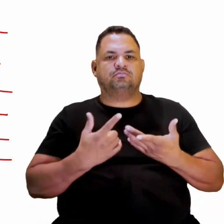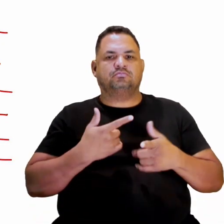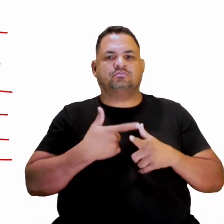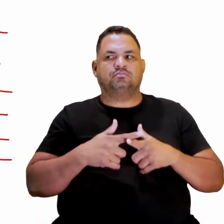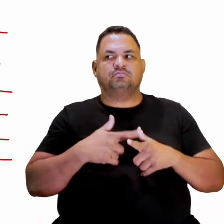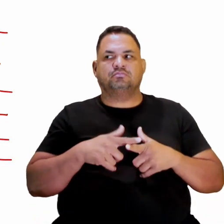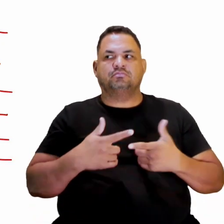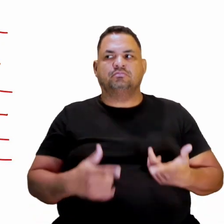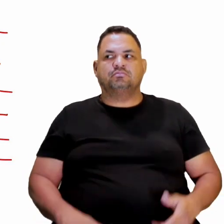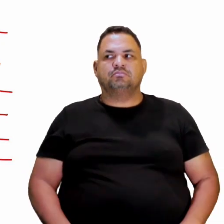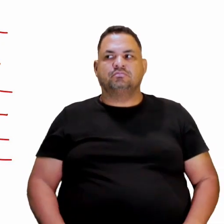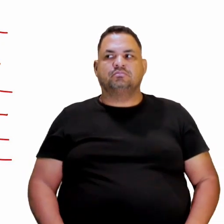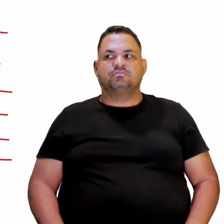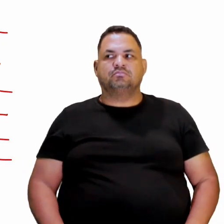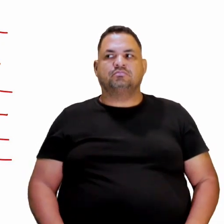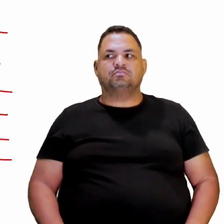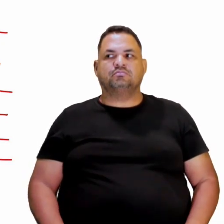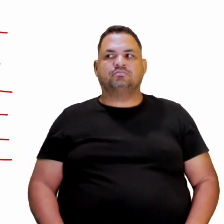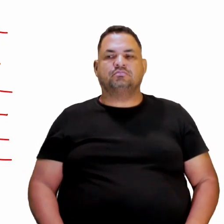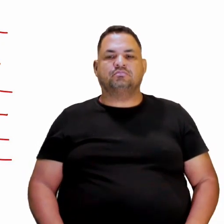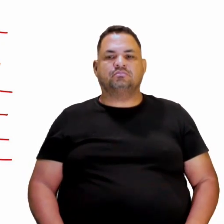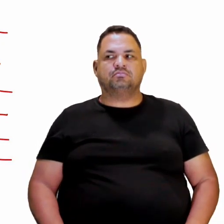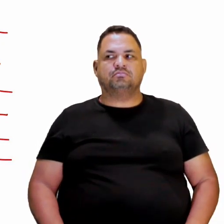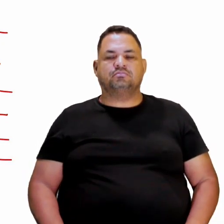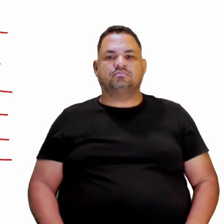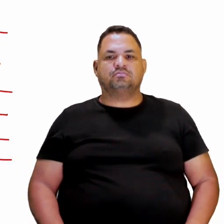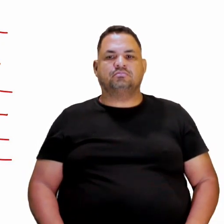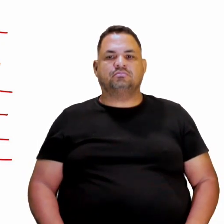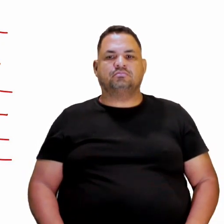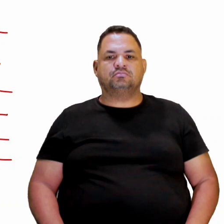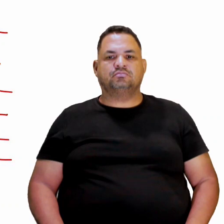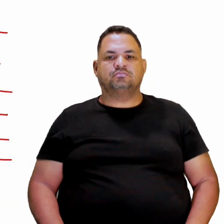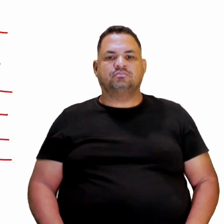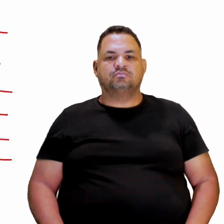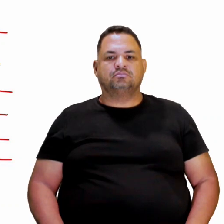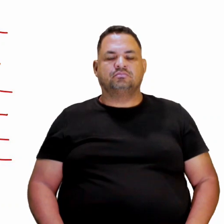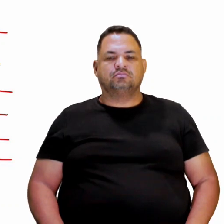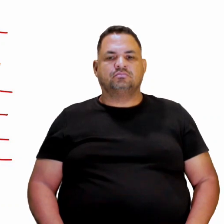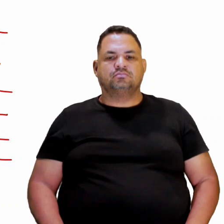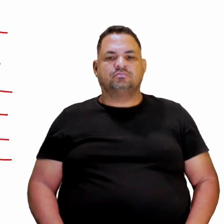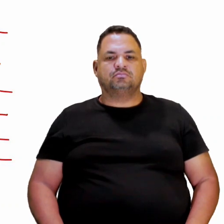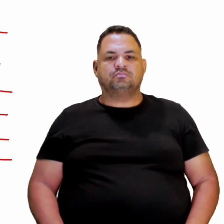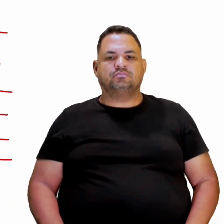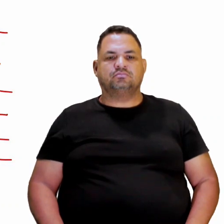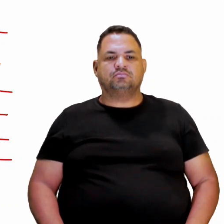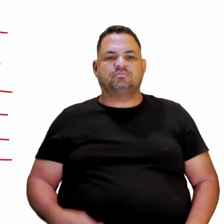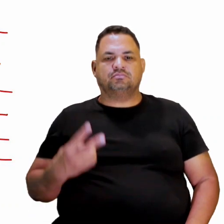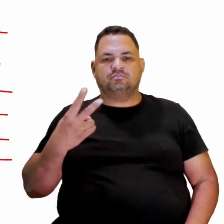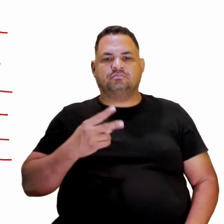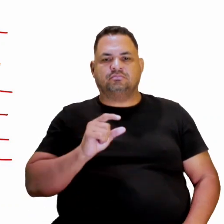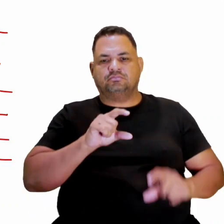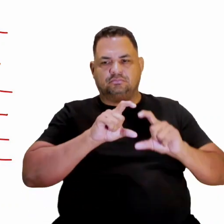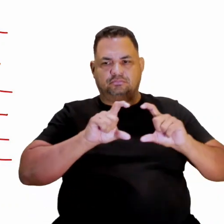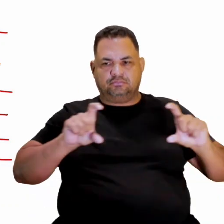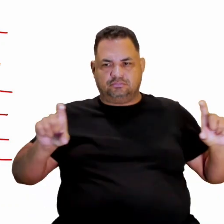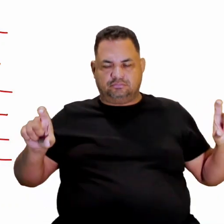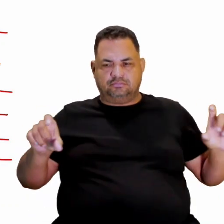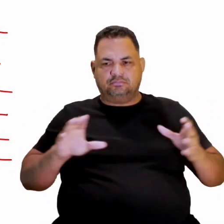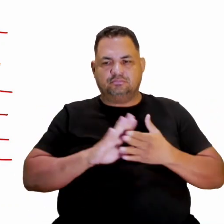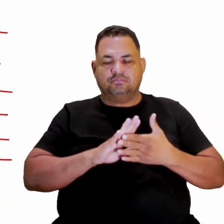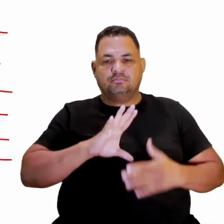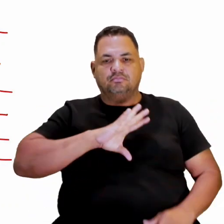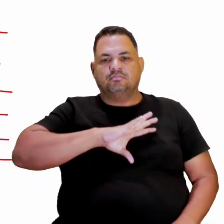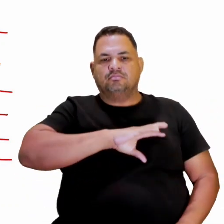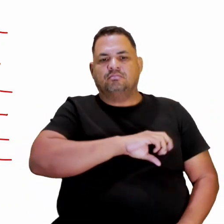mas ó, what I love the most is the ingenuity. É bem aqui, no segundo parágrafo, quando ele fala o que eu